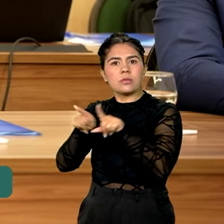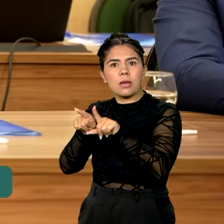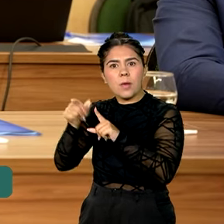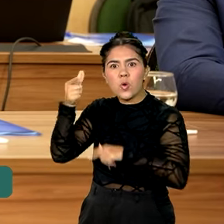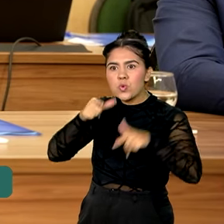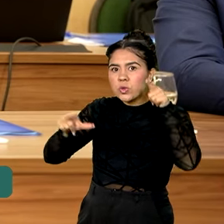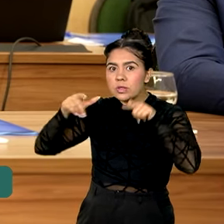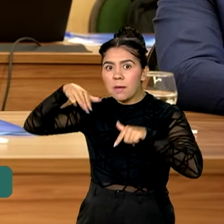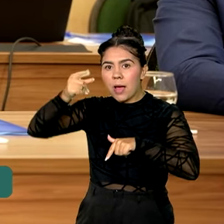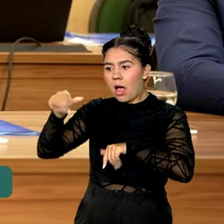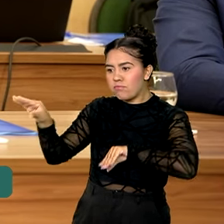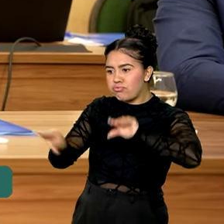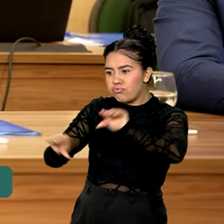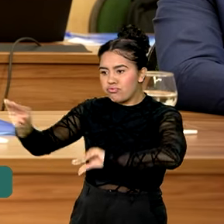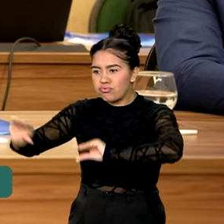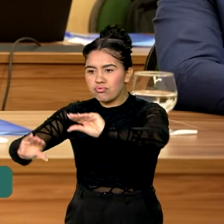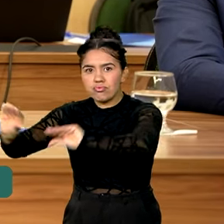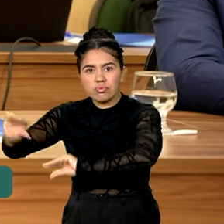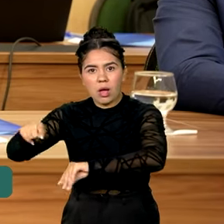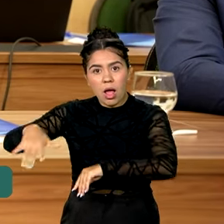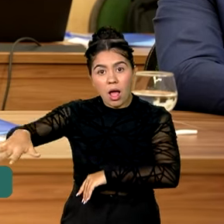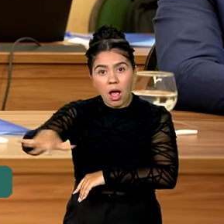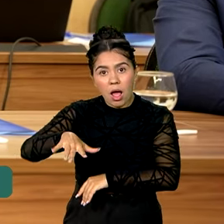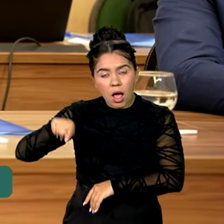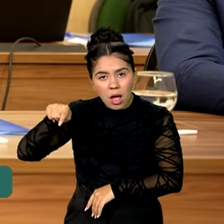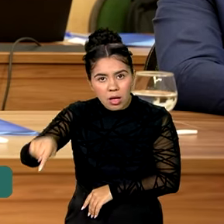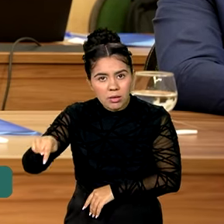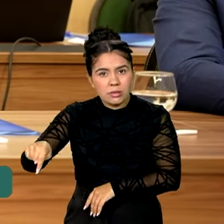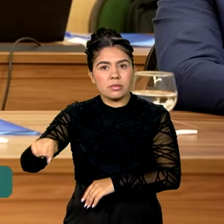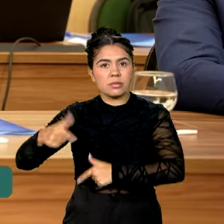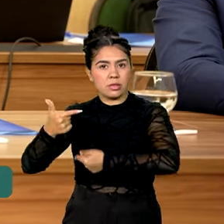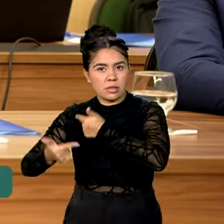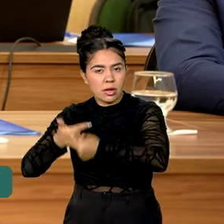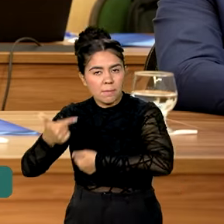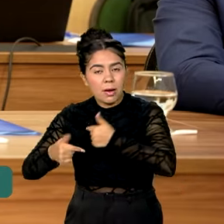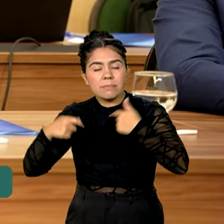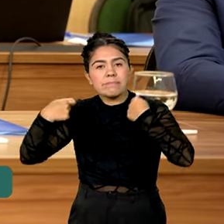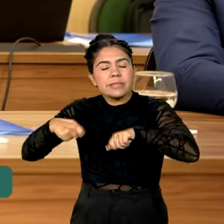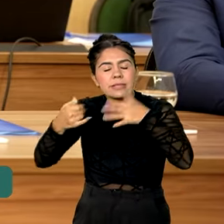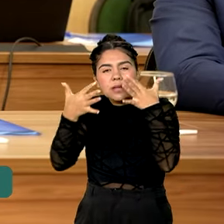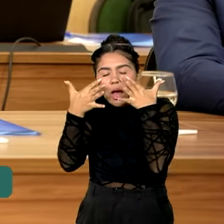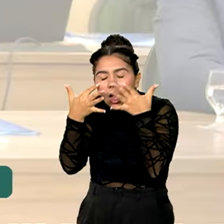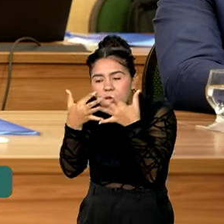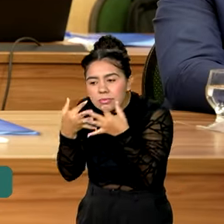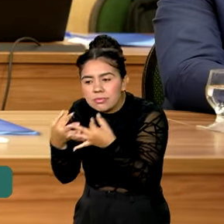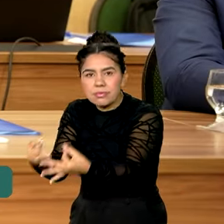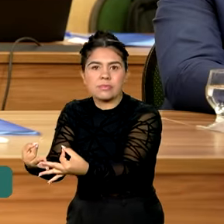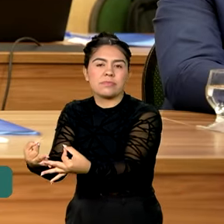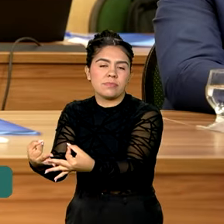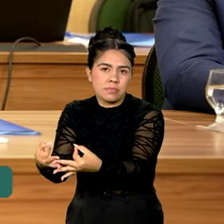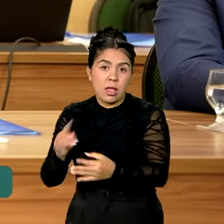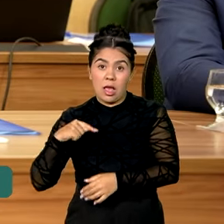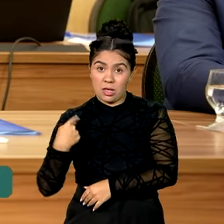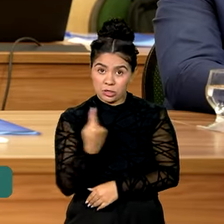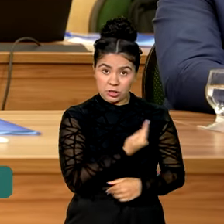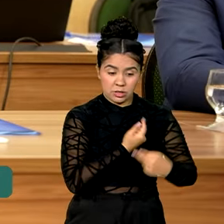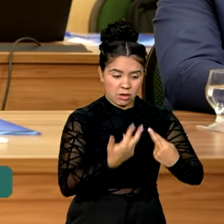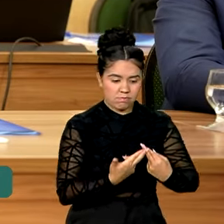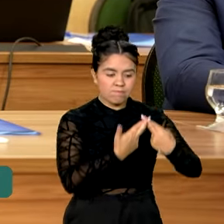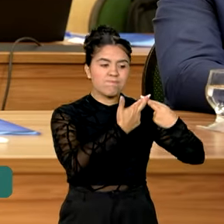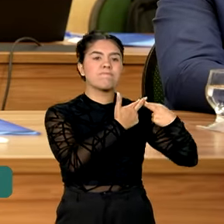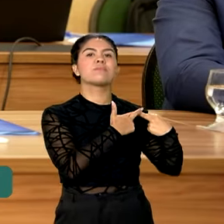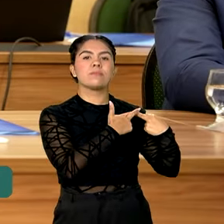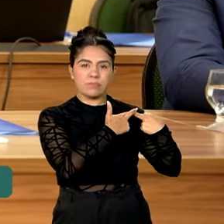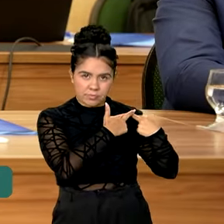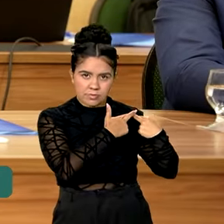discut no orçamento da República que tem uma atenção melhor para trabalho nós temos a responsabilidade